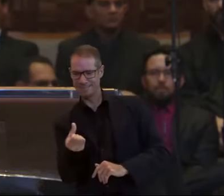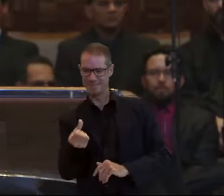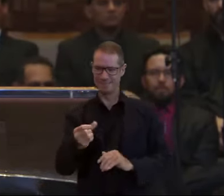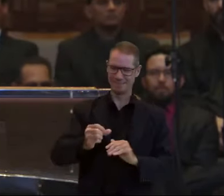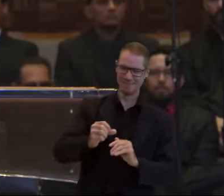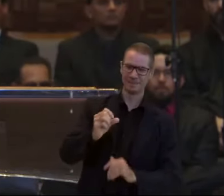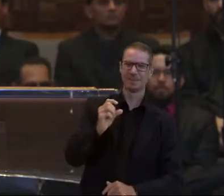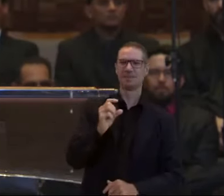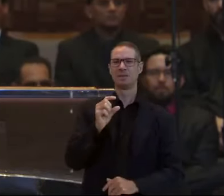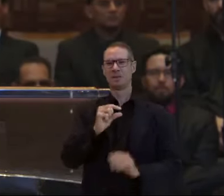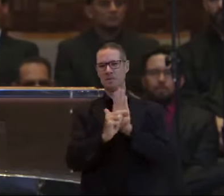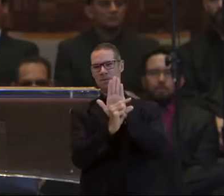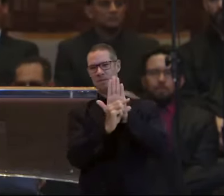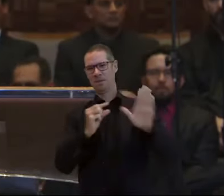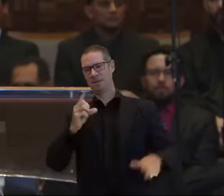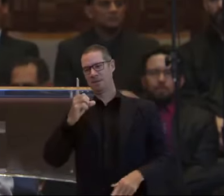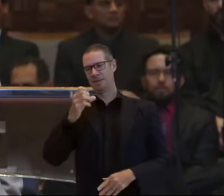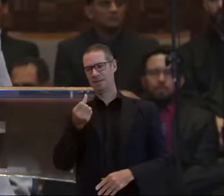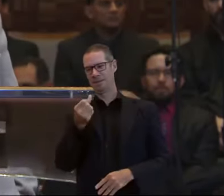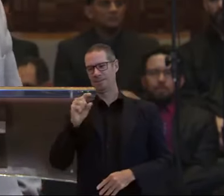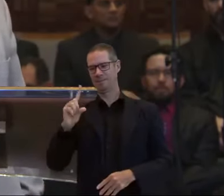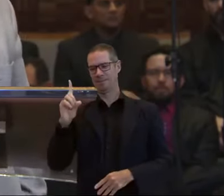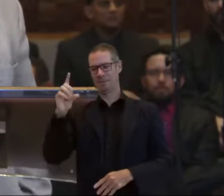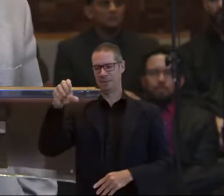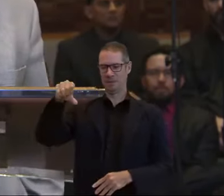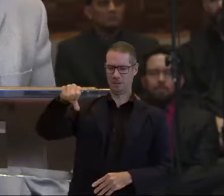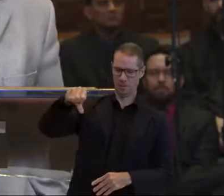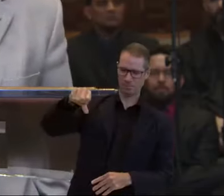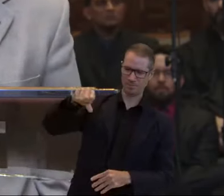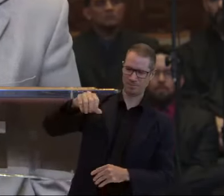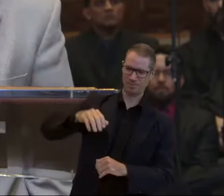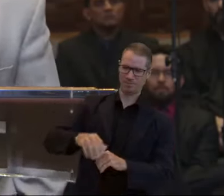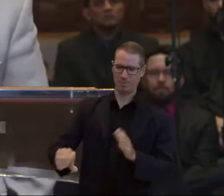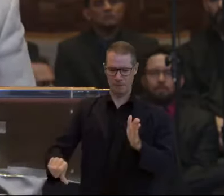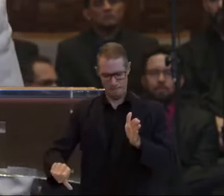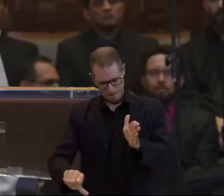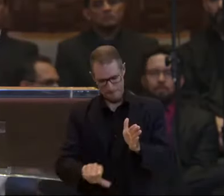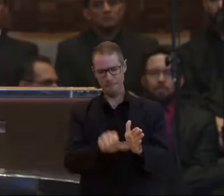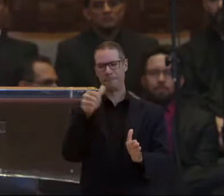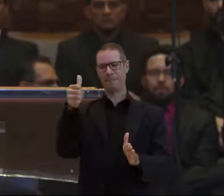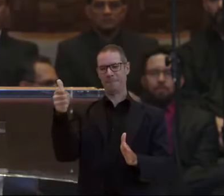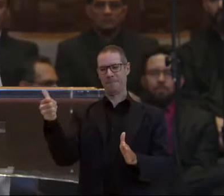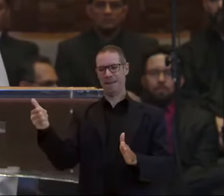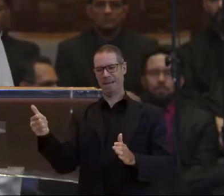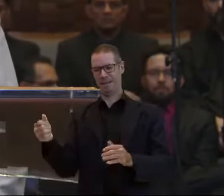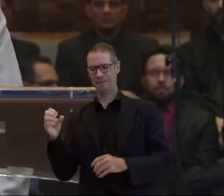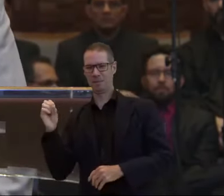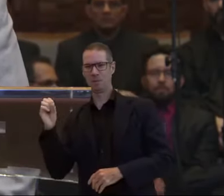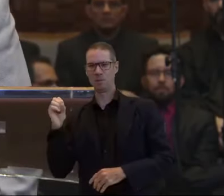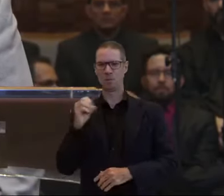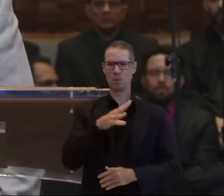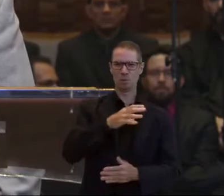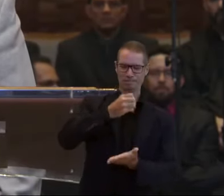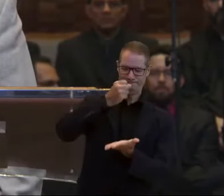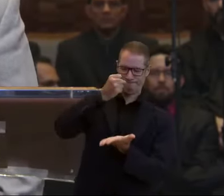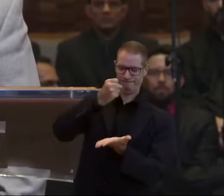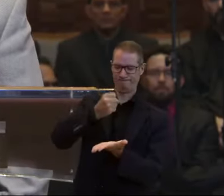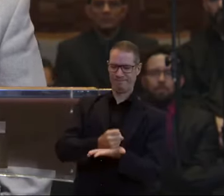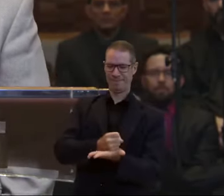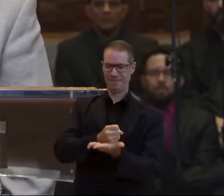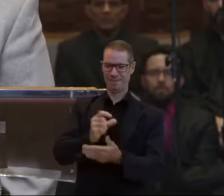versículos 16 a 19, onde pela primeira vez no Novo Testamento